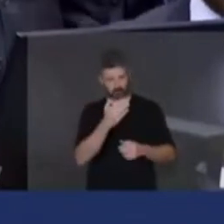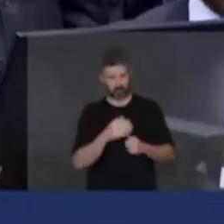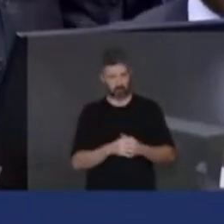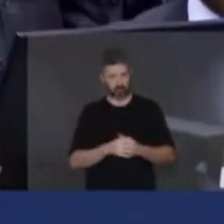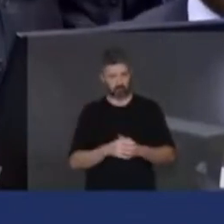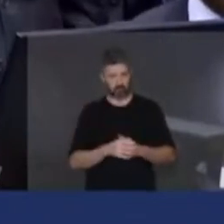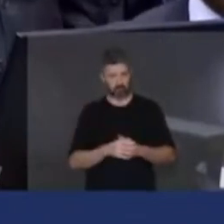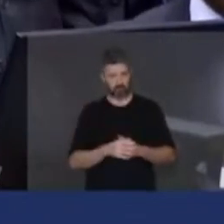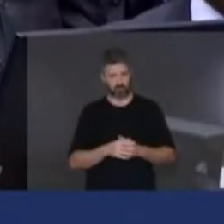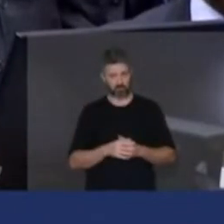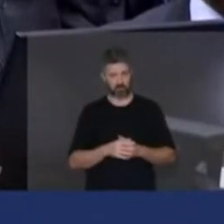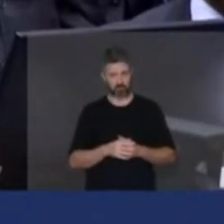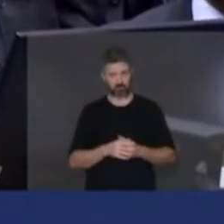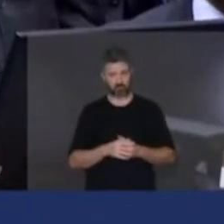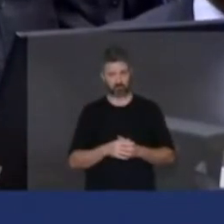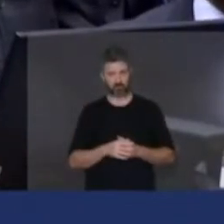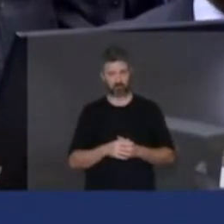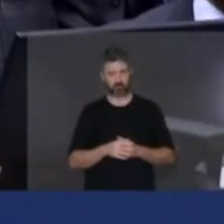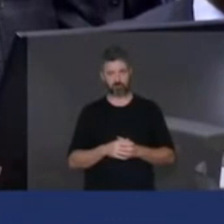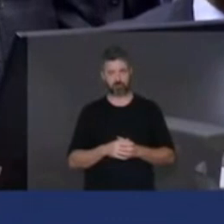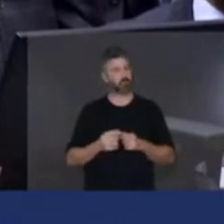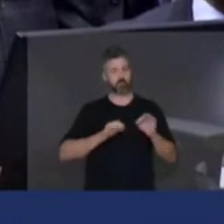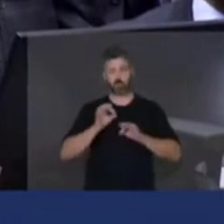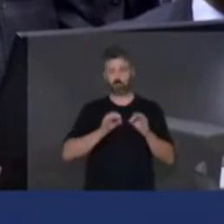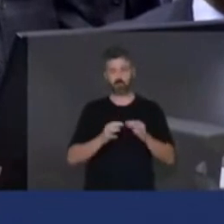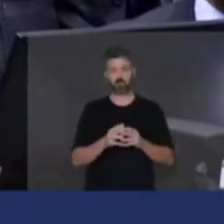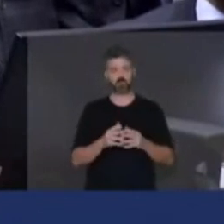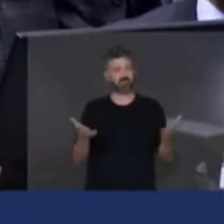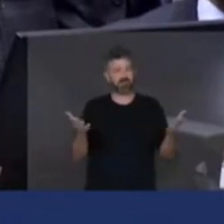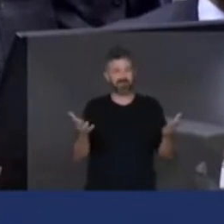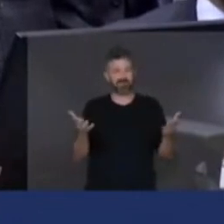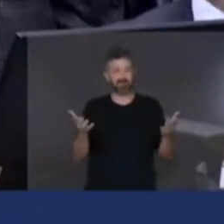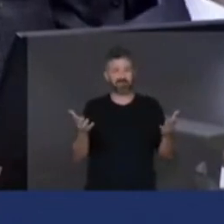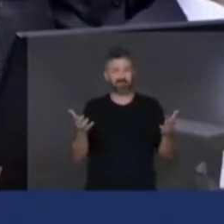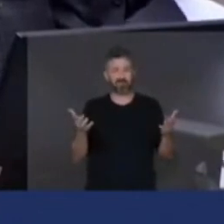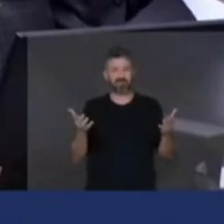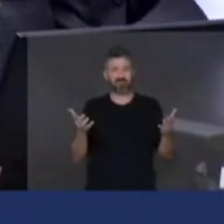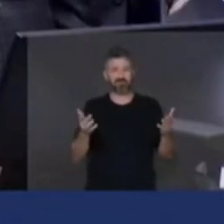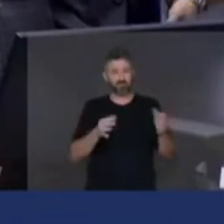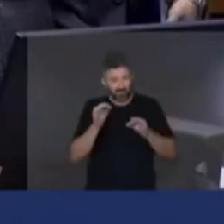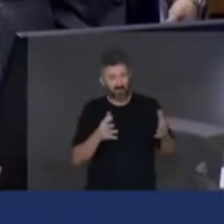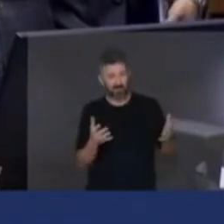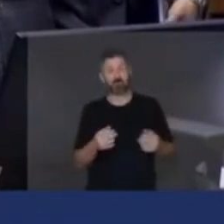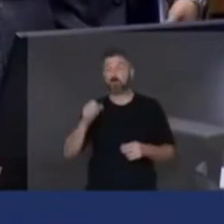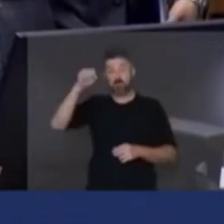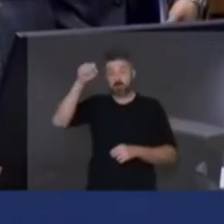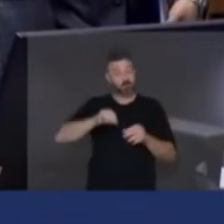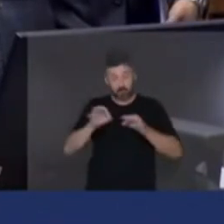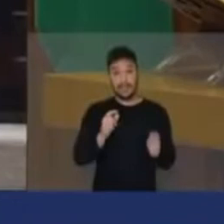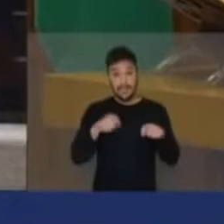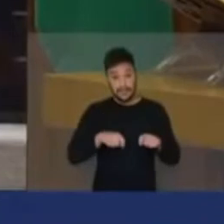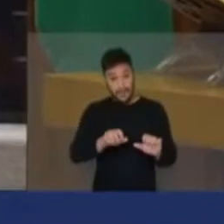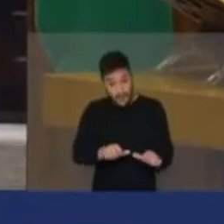empresa fordista cinza lá do Chaplin né dos tempos modernos da linha de montagem terrorista E aí ela se vendem como essa potência